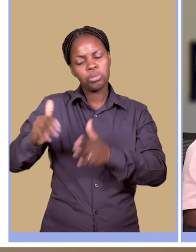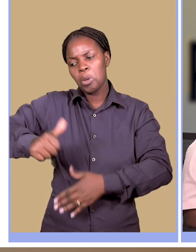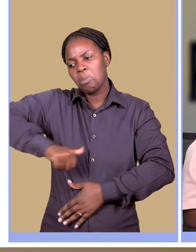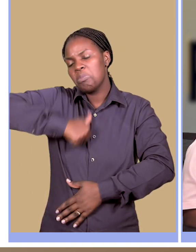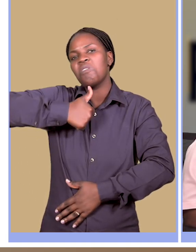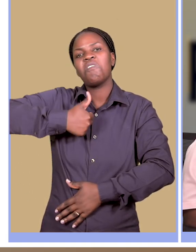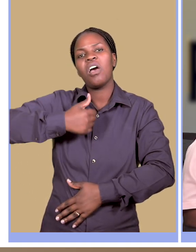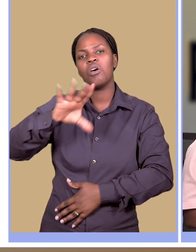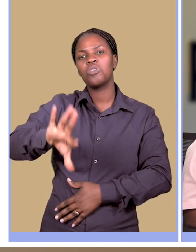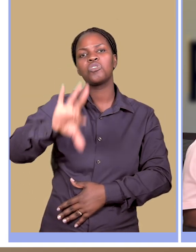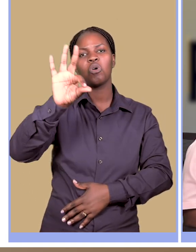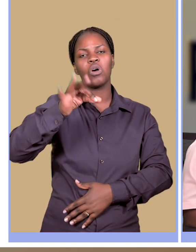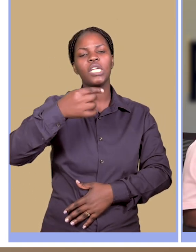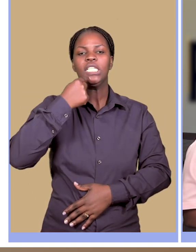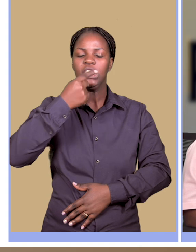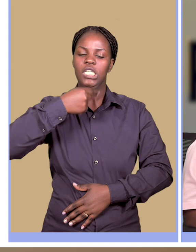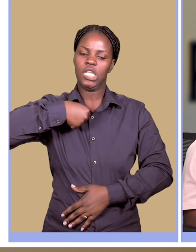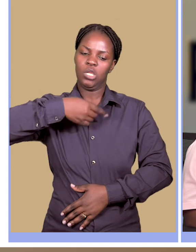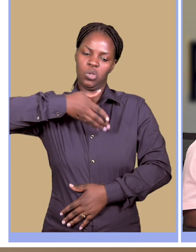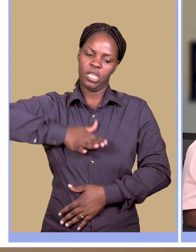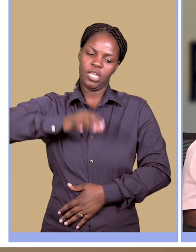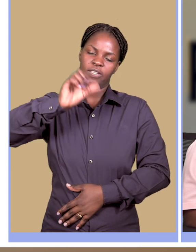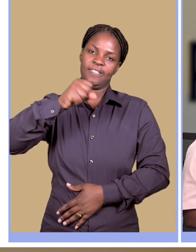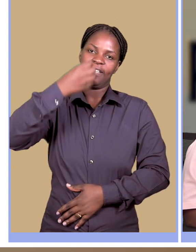língua que devo aprender.